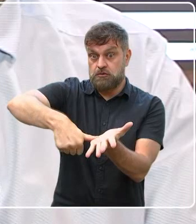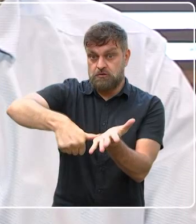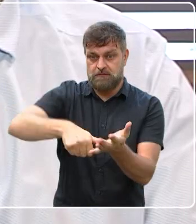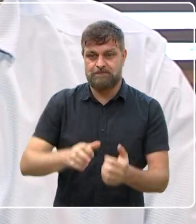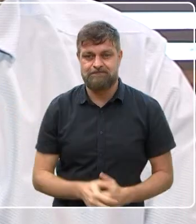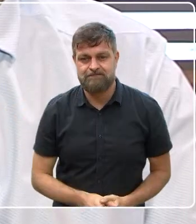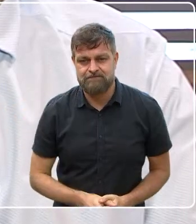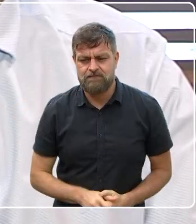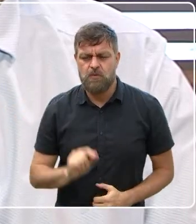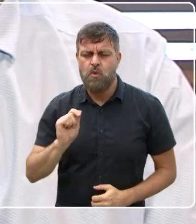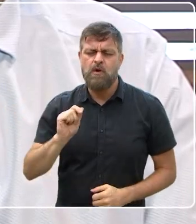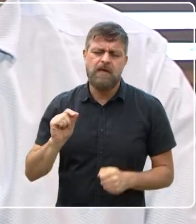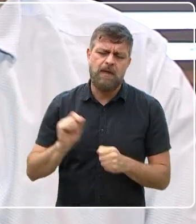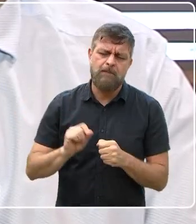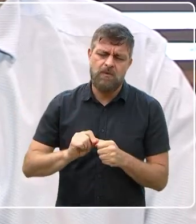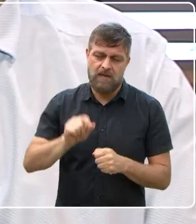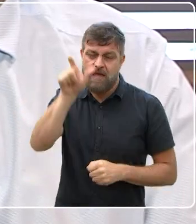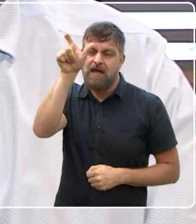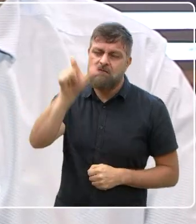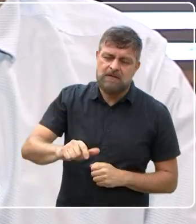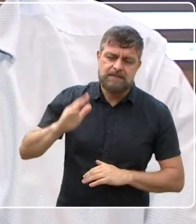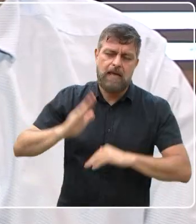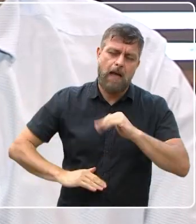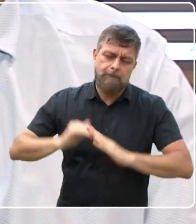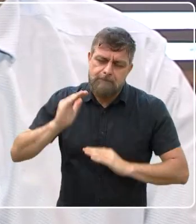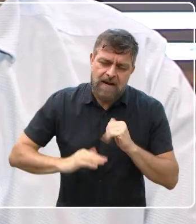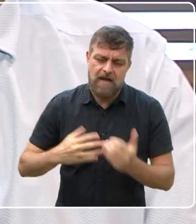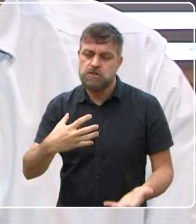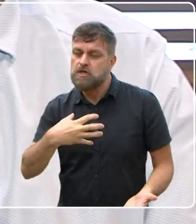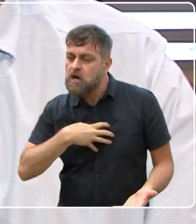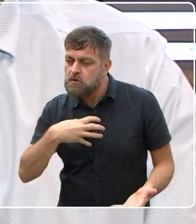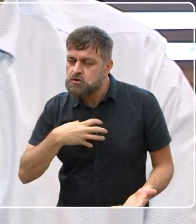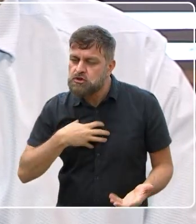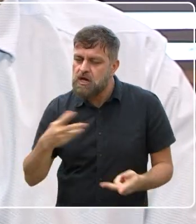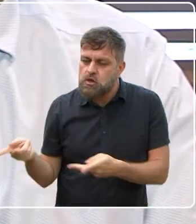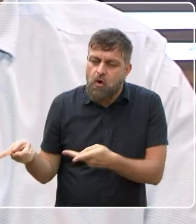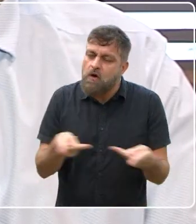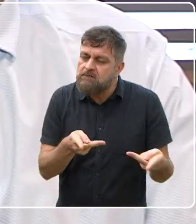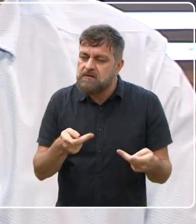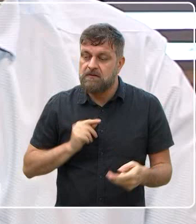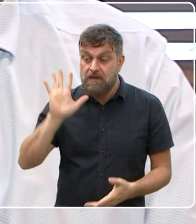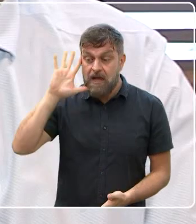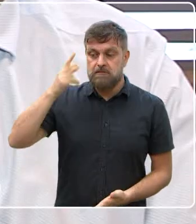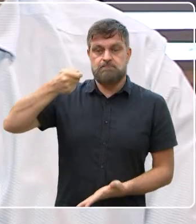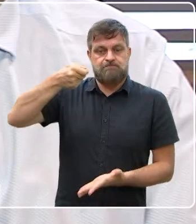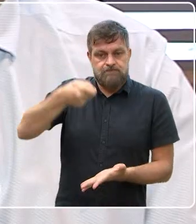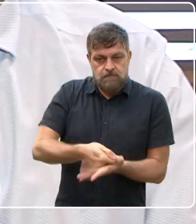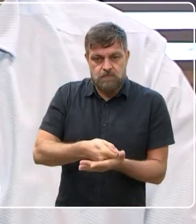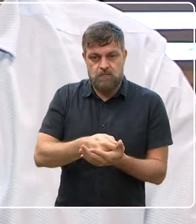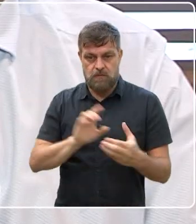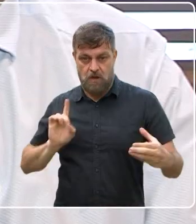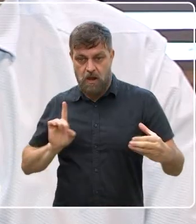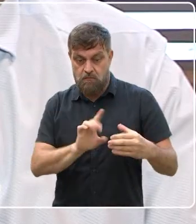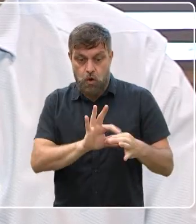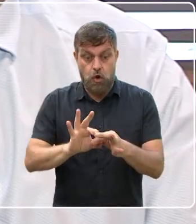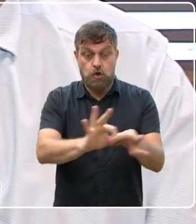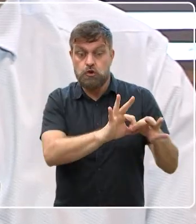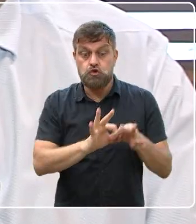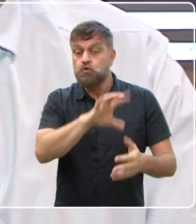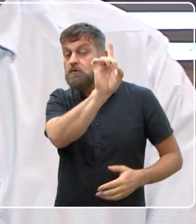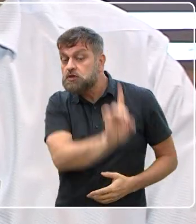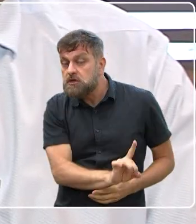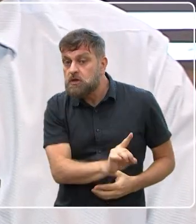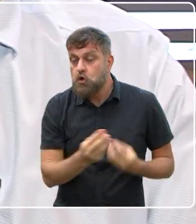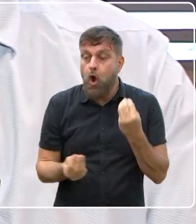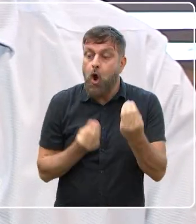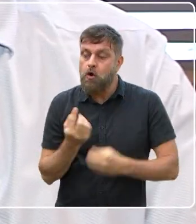O que envolveu essa sociedade? São ações, é um convite informal, tomada de decisões junto com toda a diretoria? O que envolve